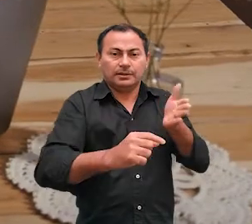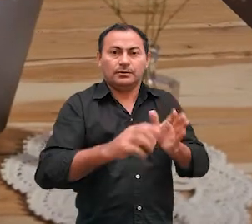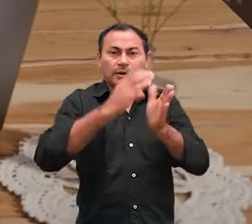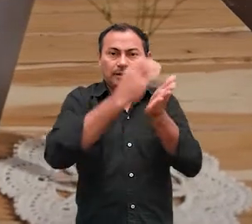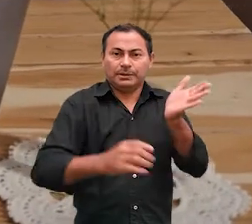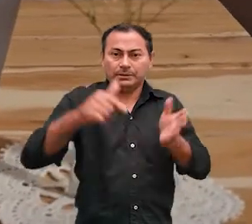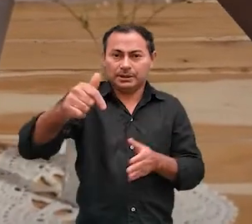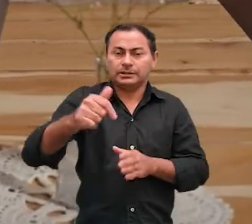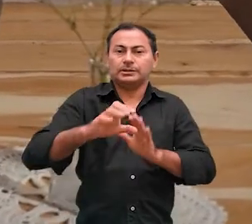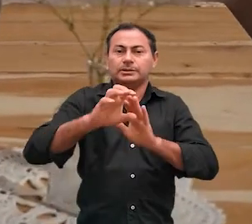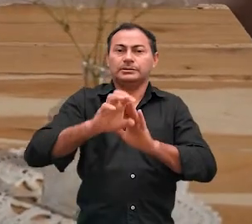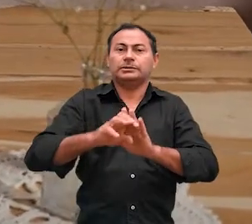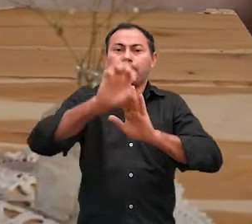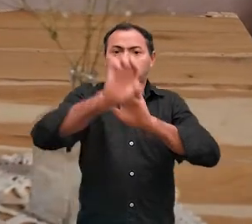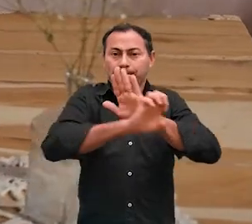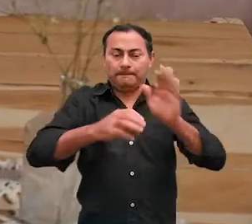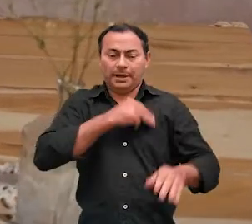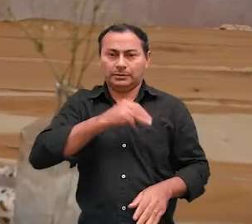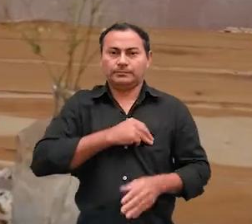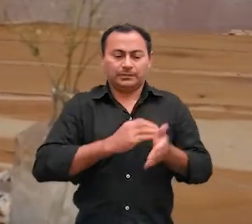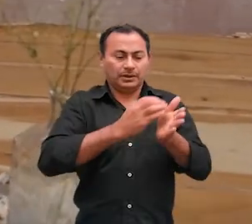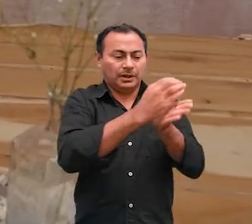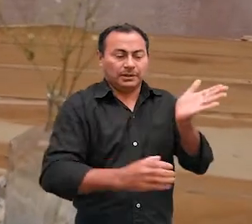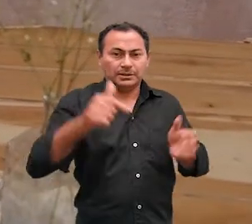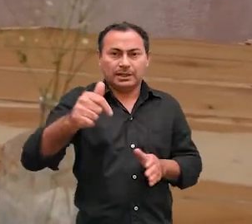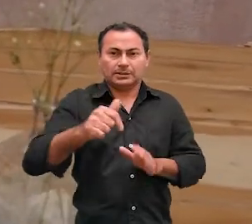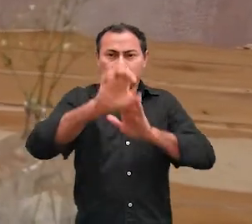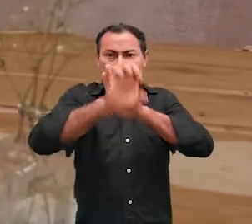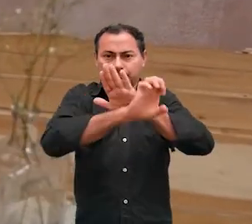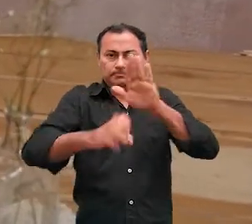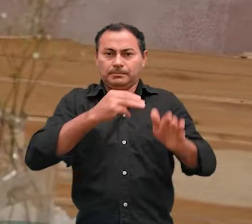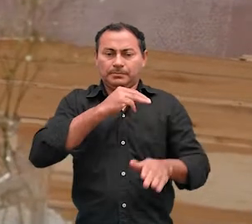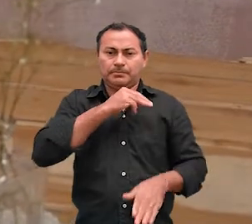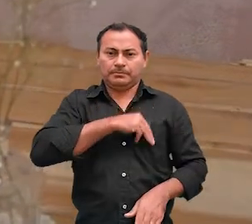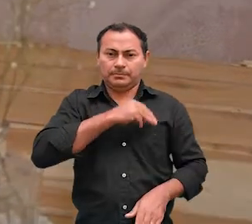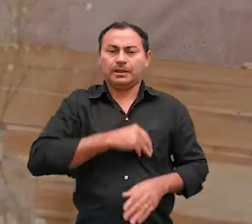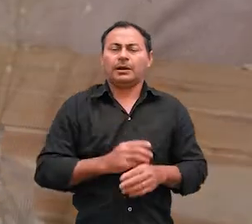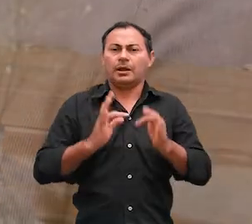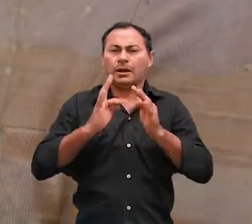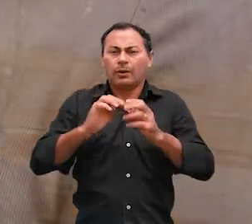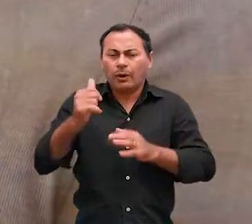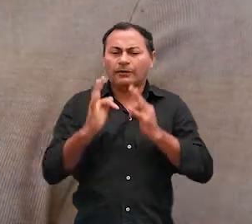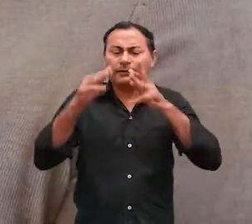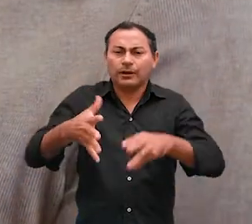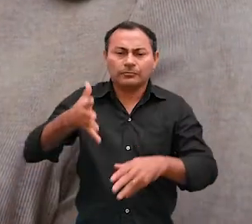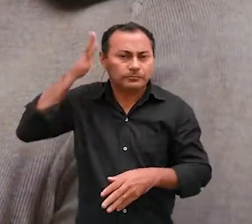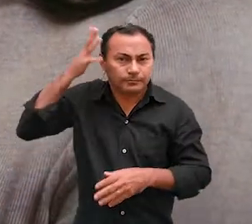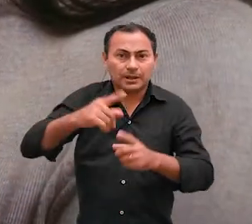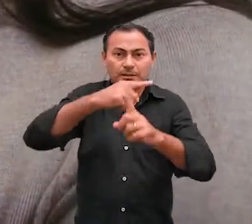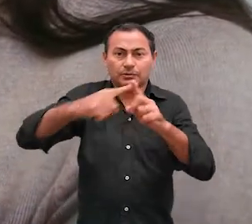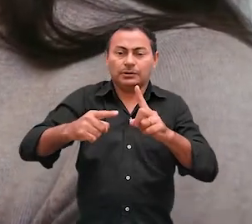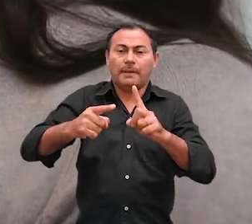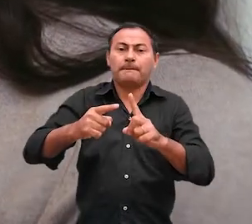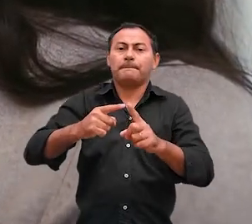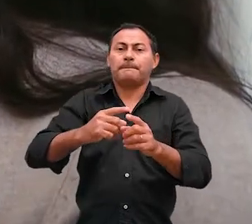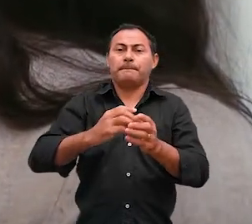do Capítulo 7 de Mateus o Capítulo 7 de Mateus já é quase o final do sermão do Monte na segunda